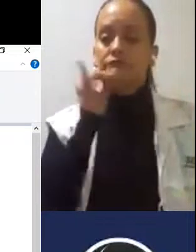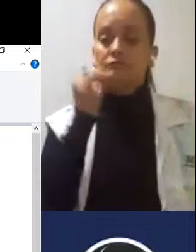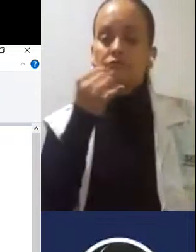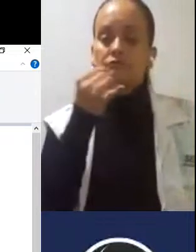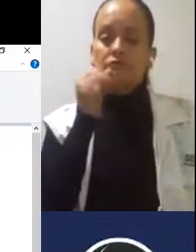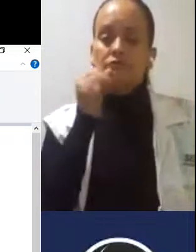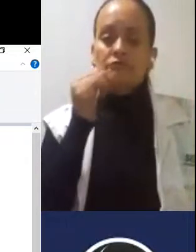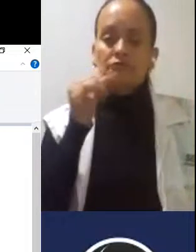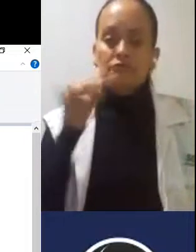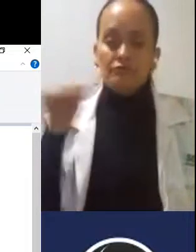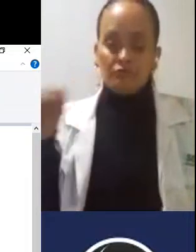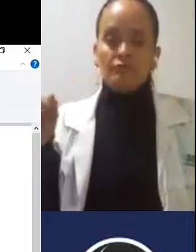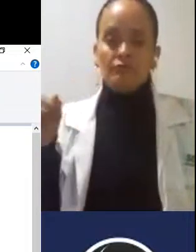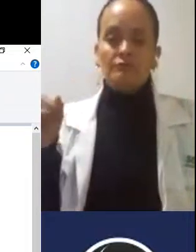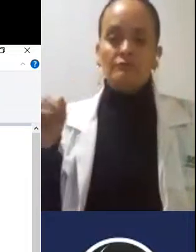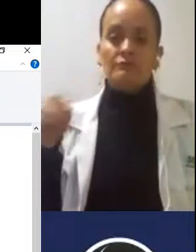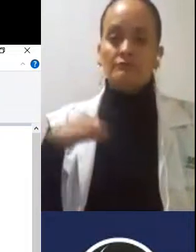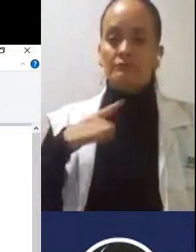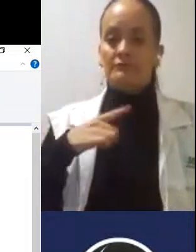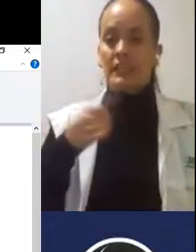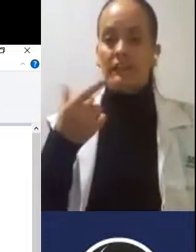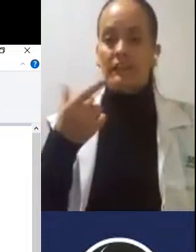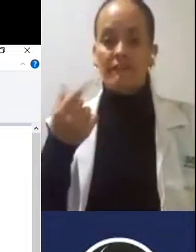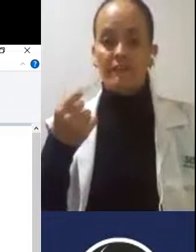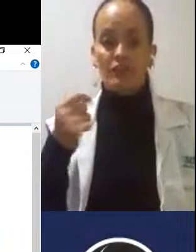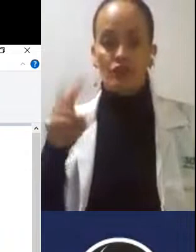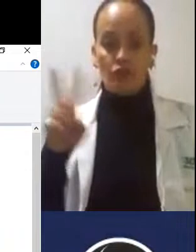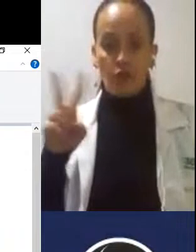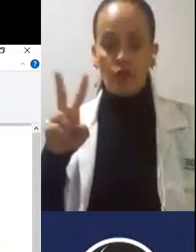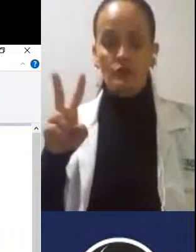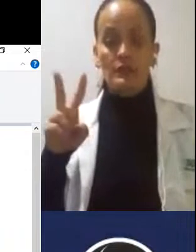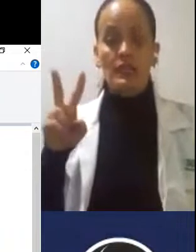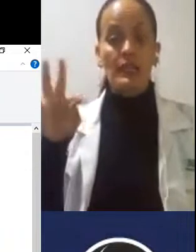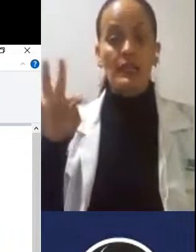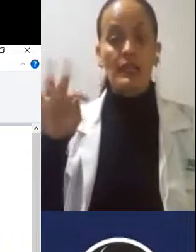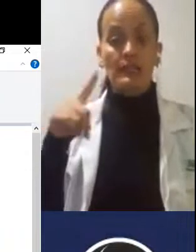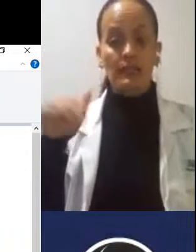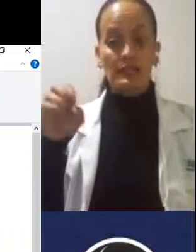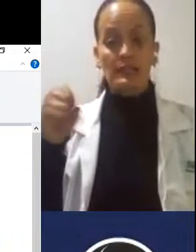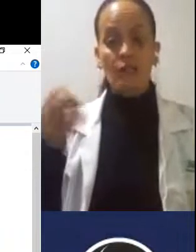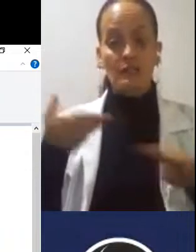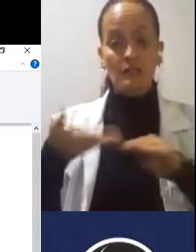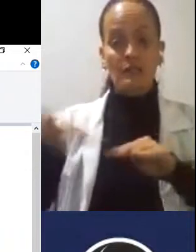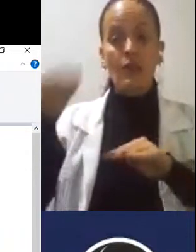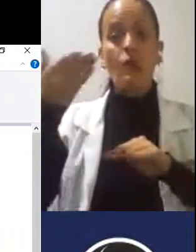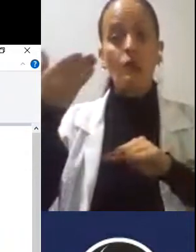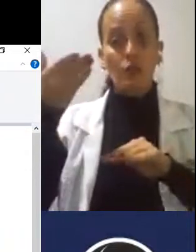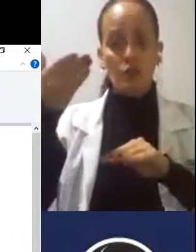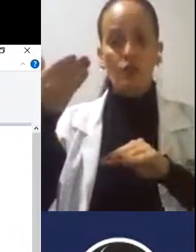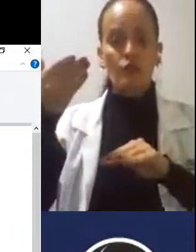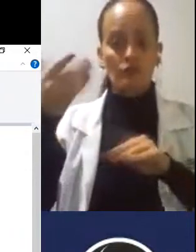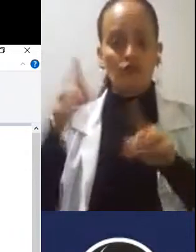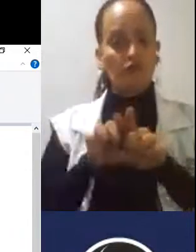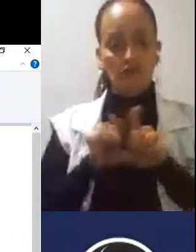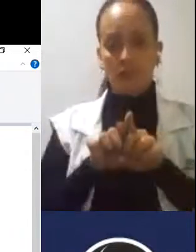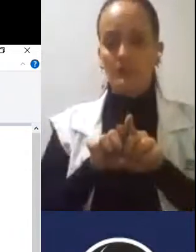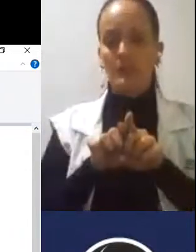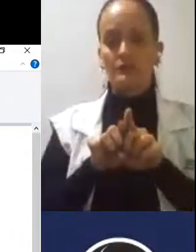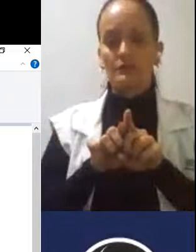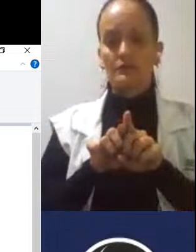volts, então a tensão, como a tensão aumentou, a corrente também vai aumentar. Mas analisando com relação à